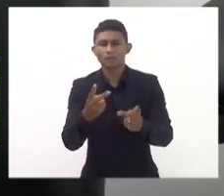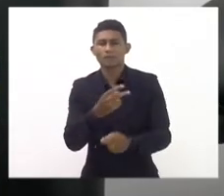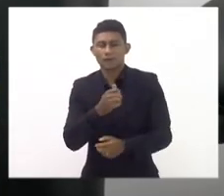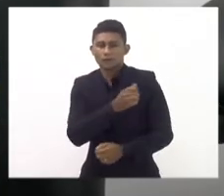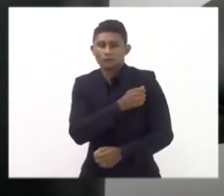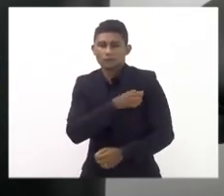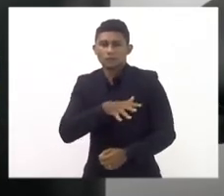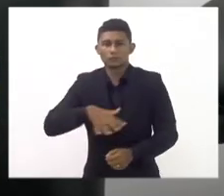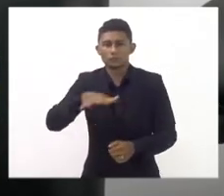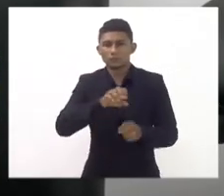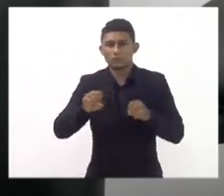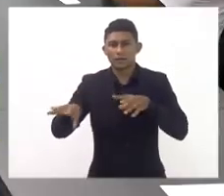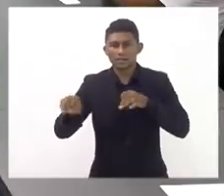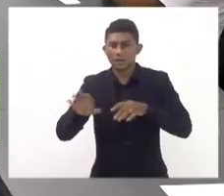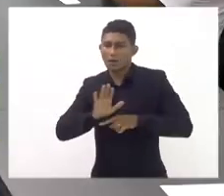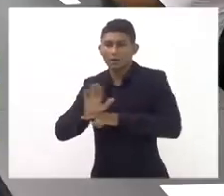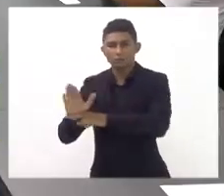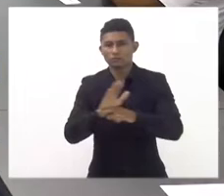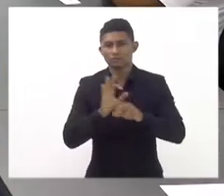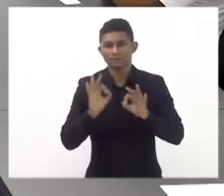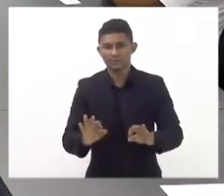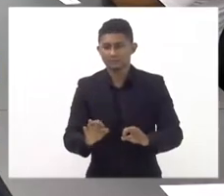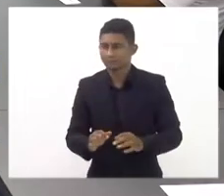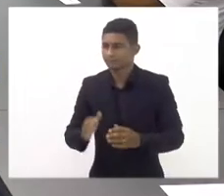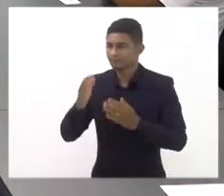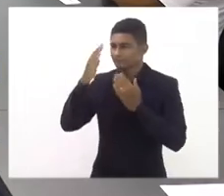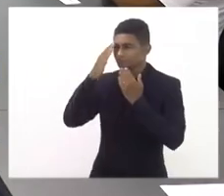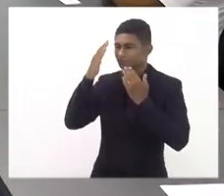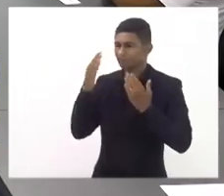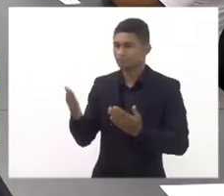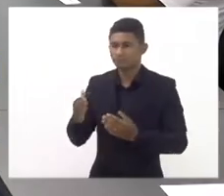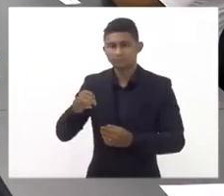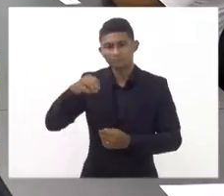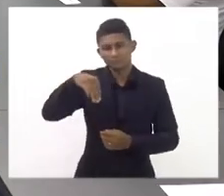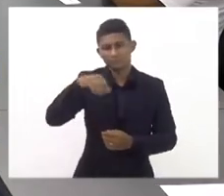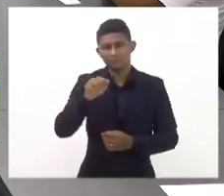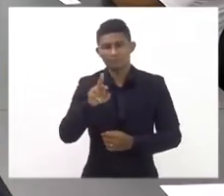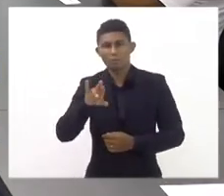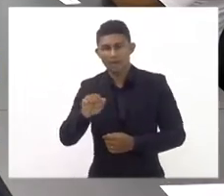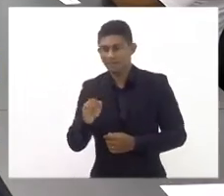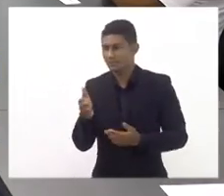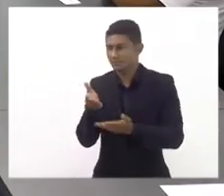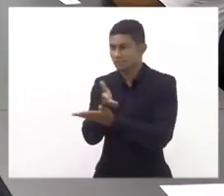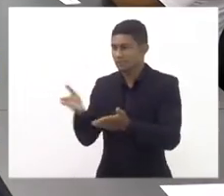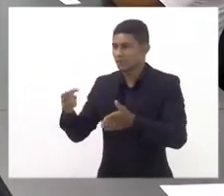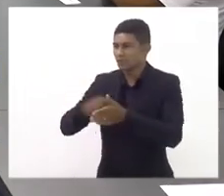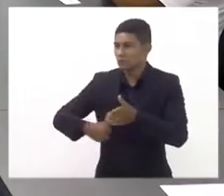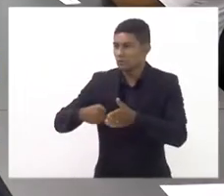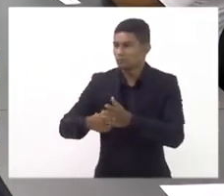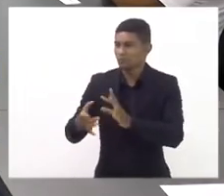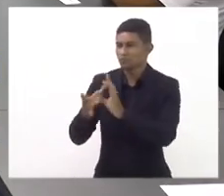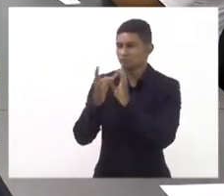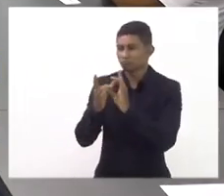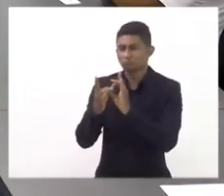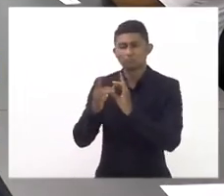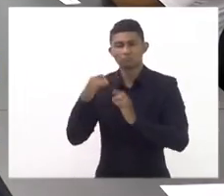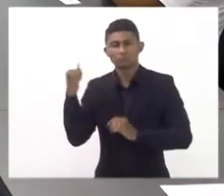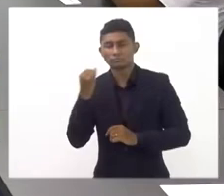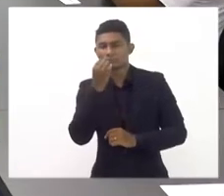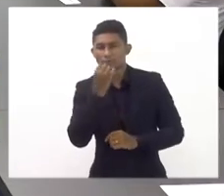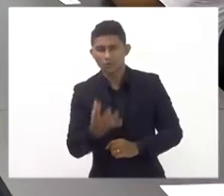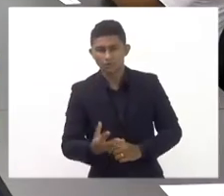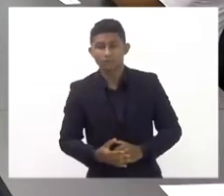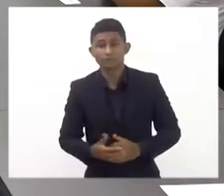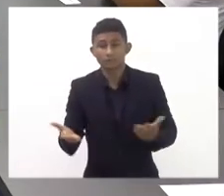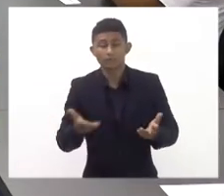educação. Obrigada. Obrigado, Maria Eduarda. Muito importante a parceria com vocês nessa luta, tem sido permanente. Eu quero chamar para fazer